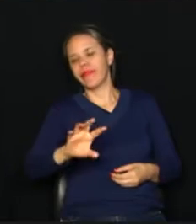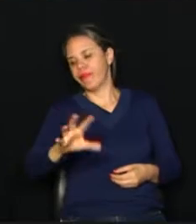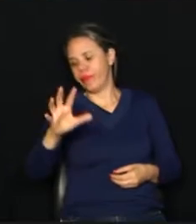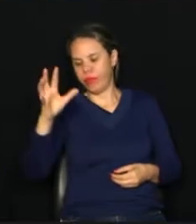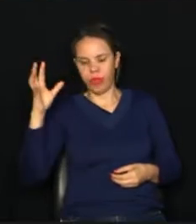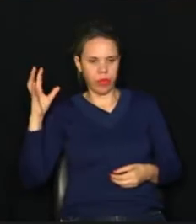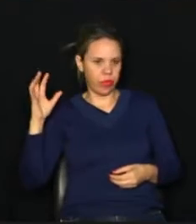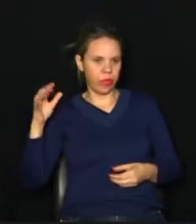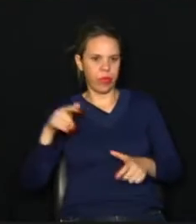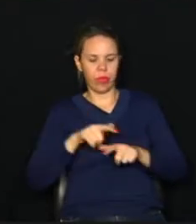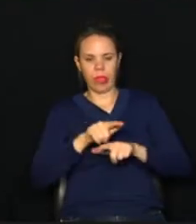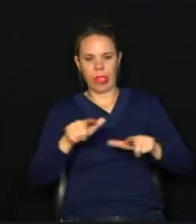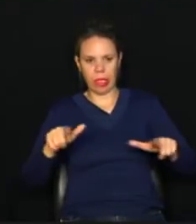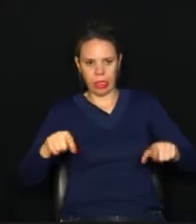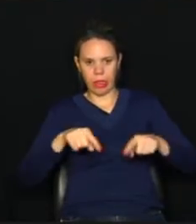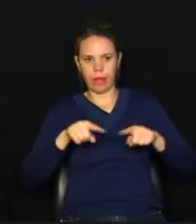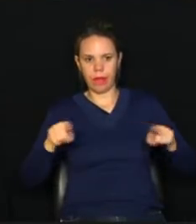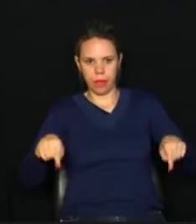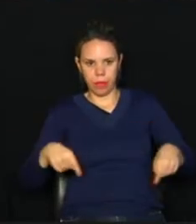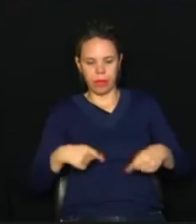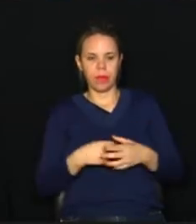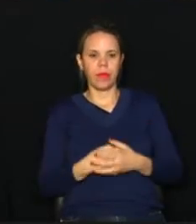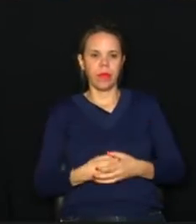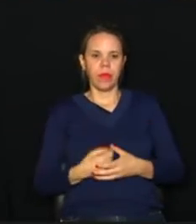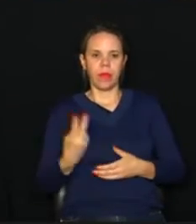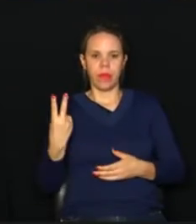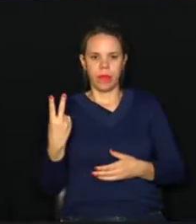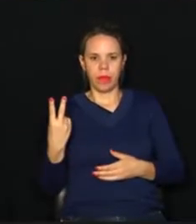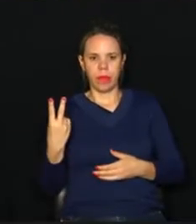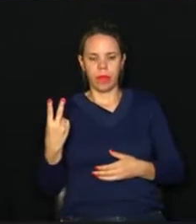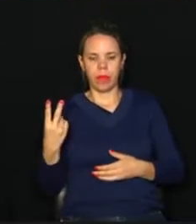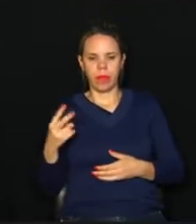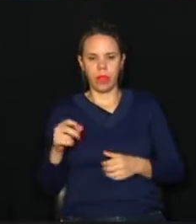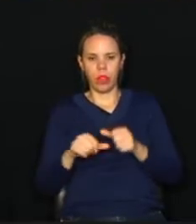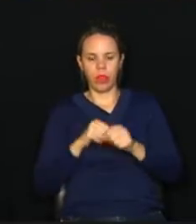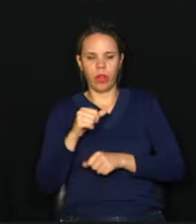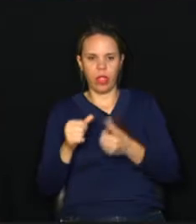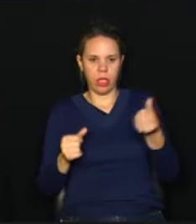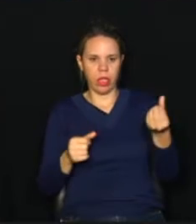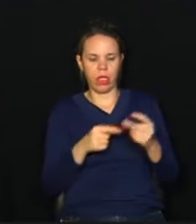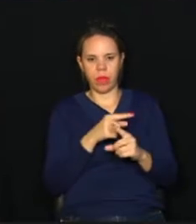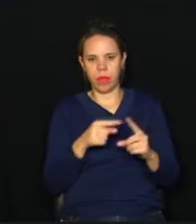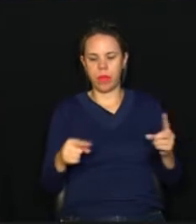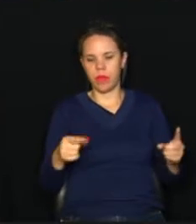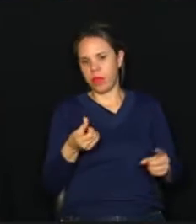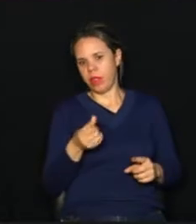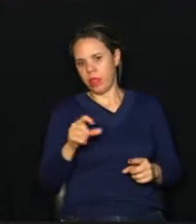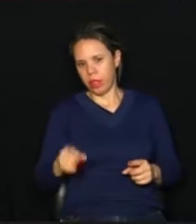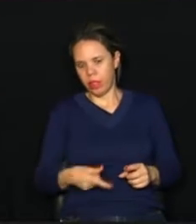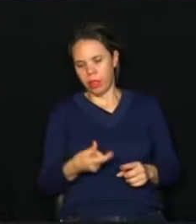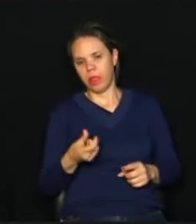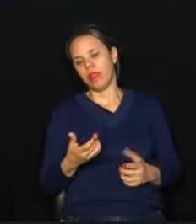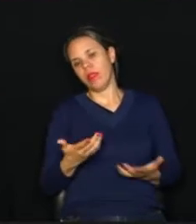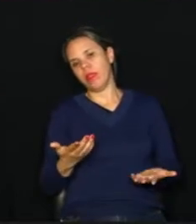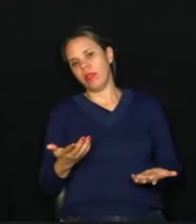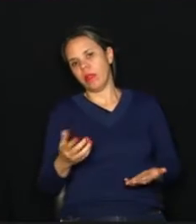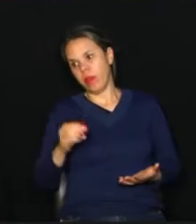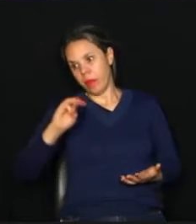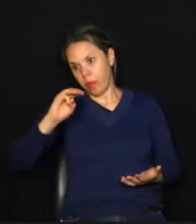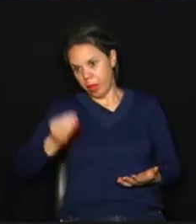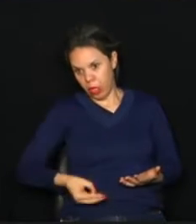A área passou de 2 para 6,5 milhões de hectares. É a maior